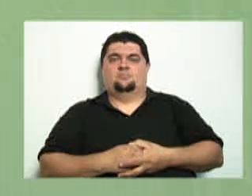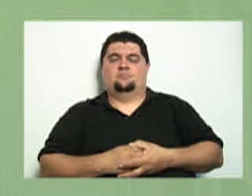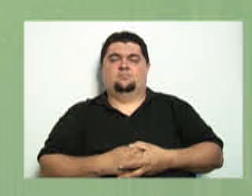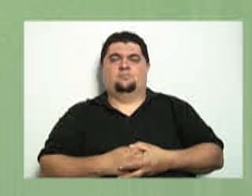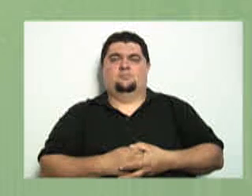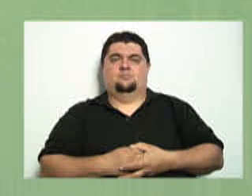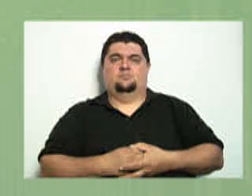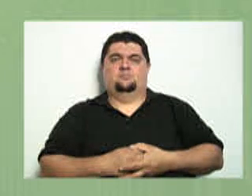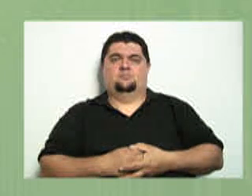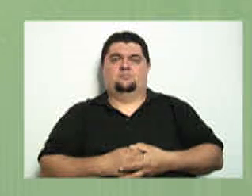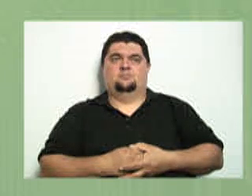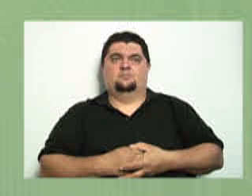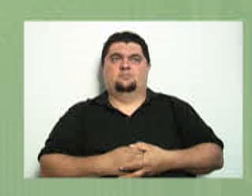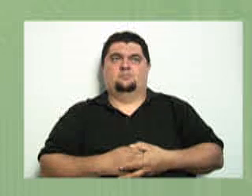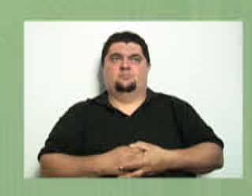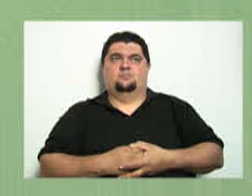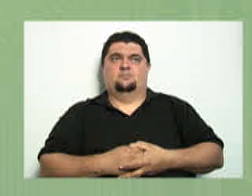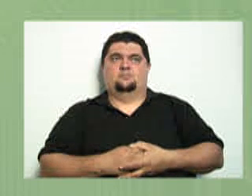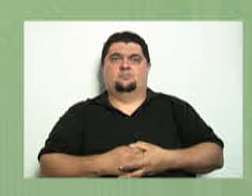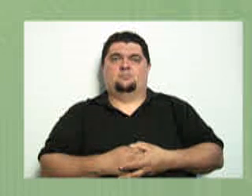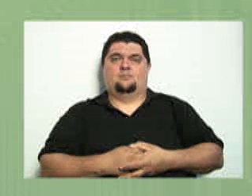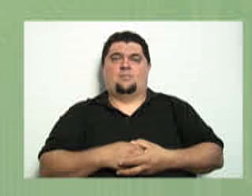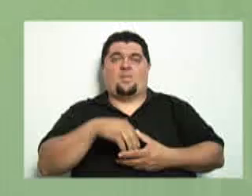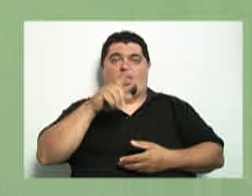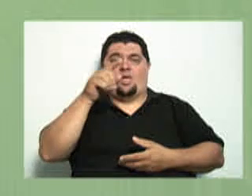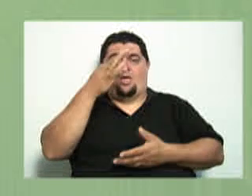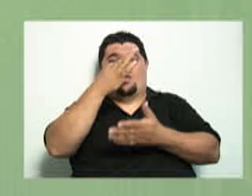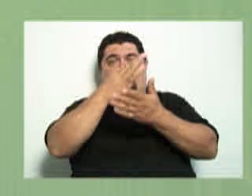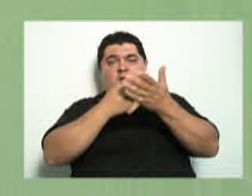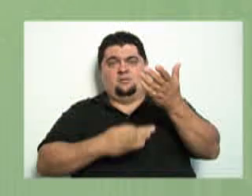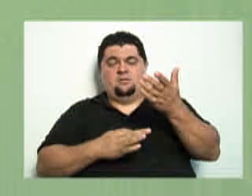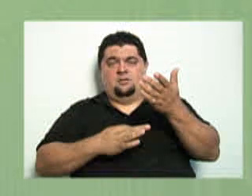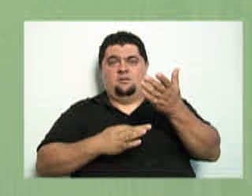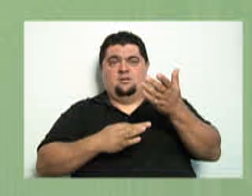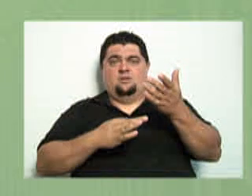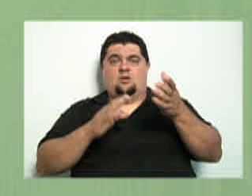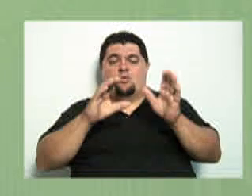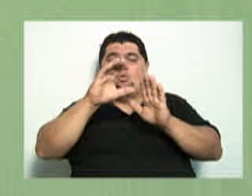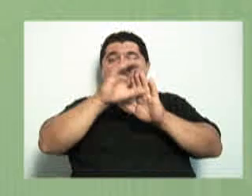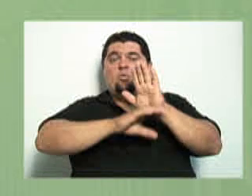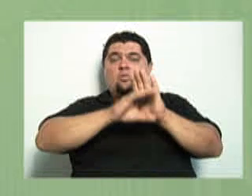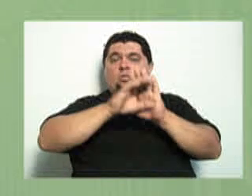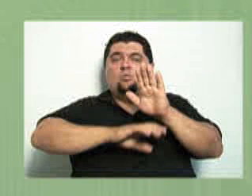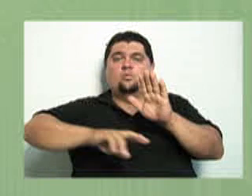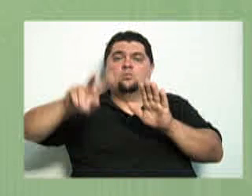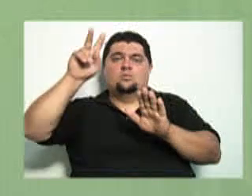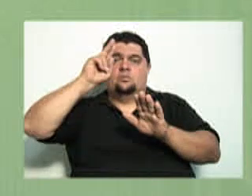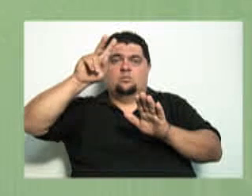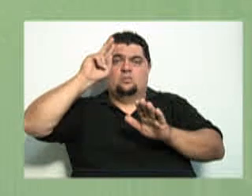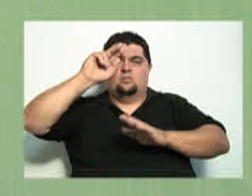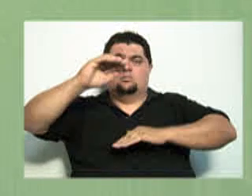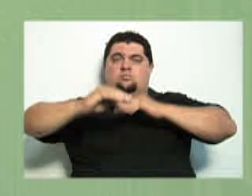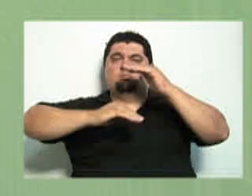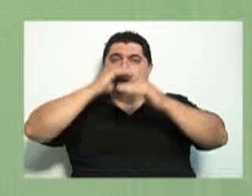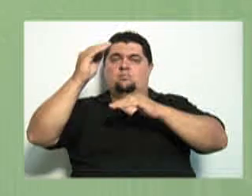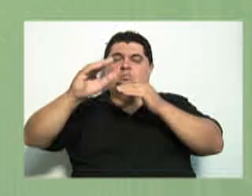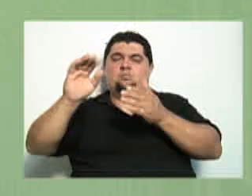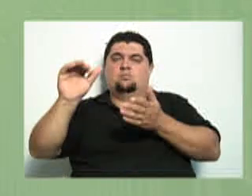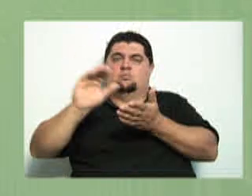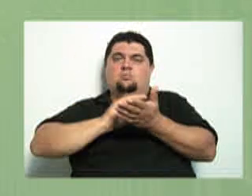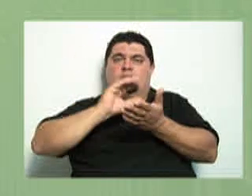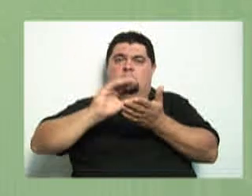nome. Então, esse é um texto chamado O Conceito Histórico de Desenvolvimento Econômico. Ele